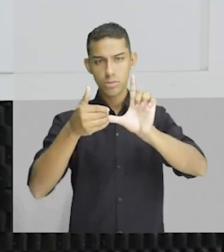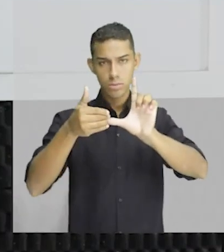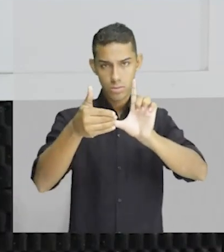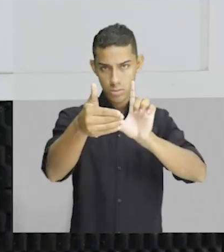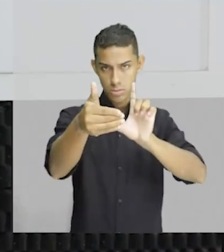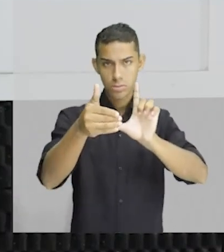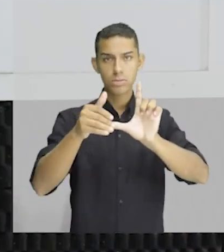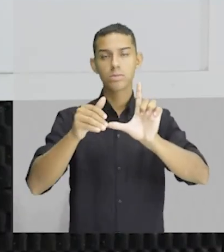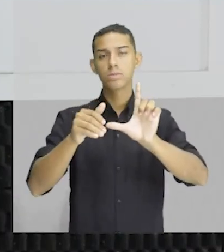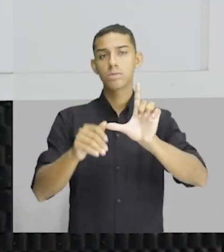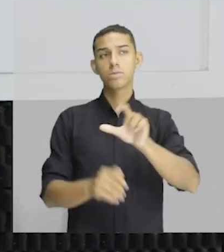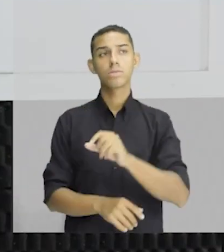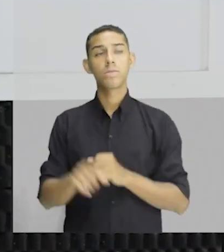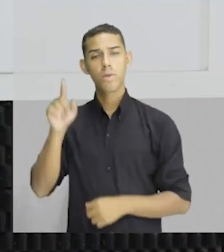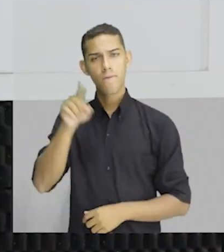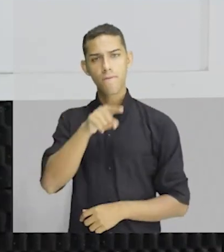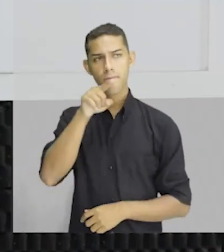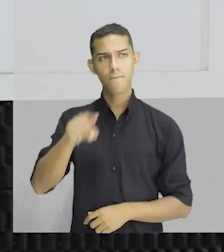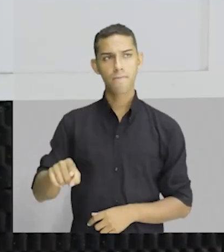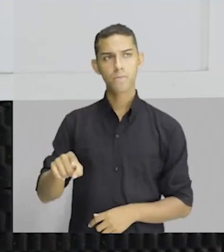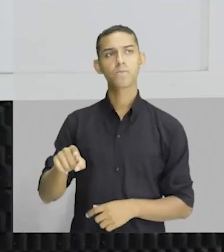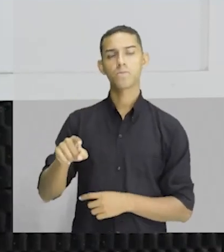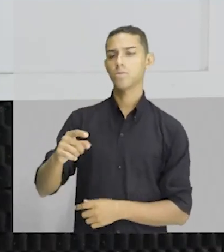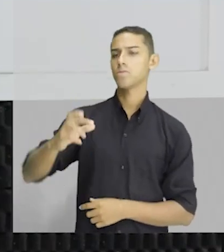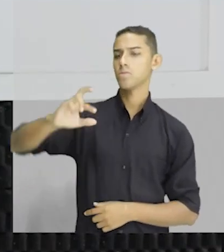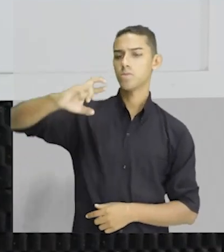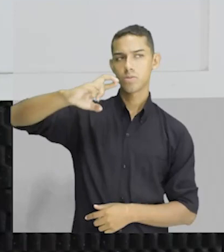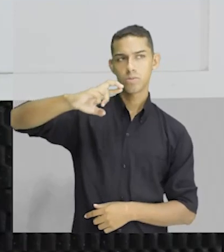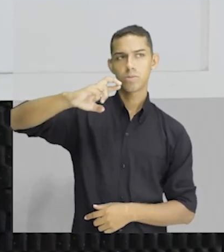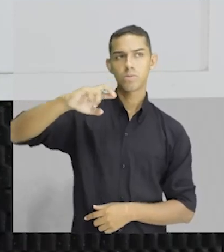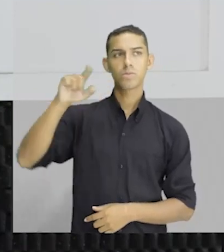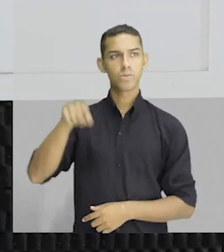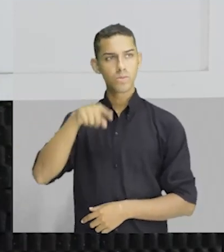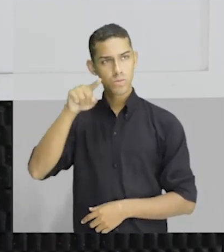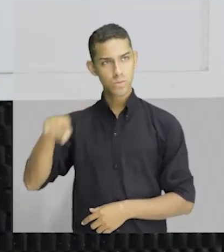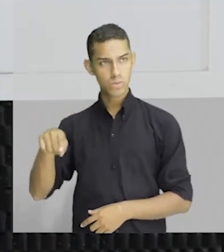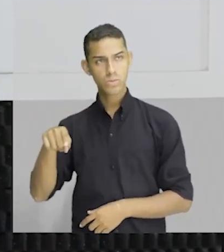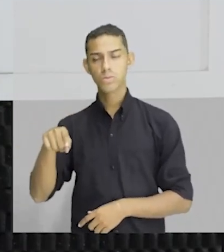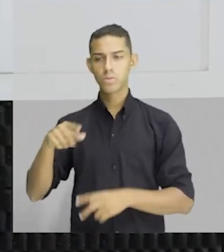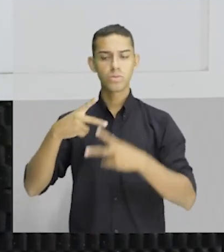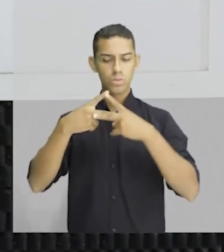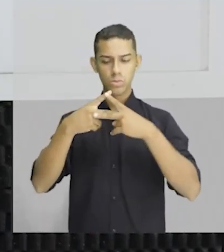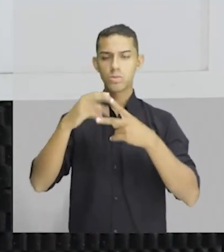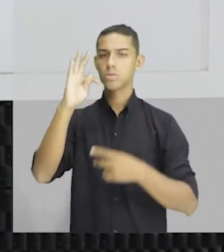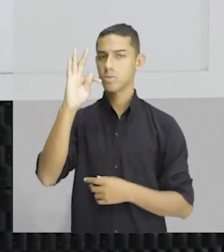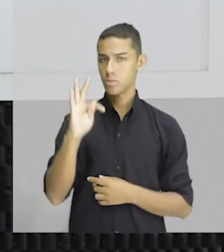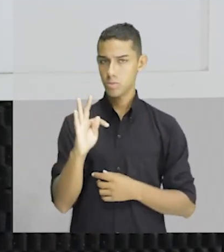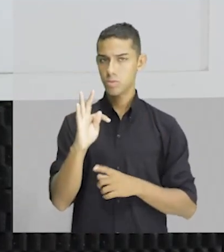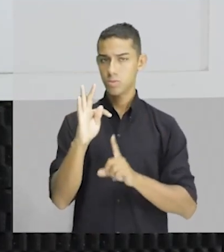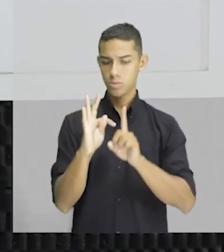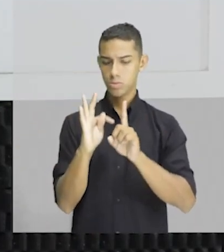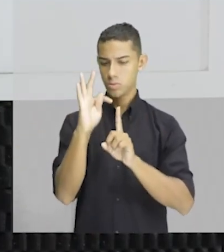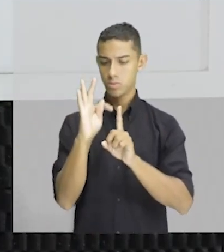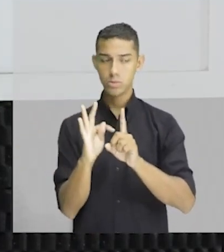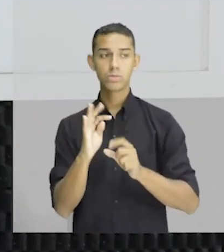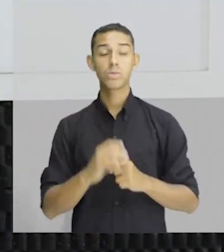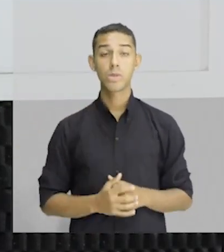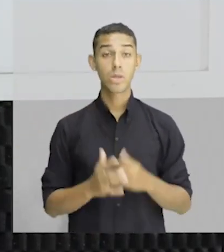latão vezes o coeficiente de dilatação do latão vezes a variação de temperatura. Percebam que aqui,